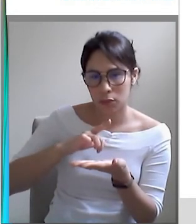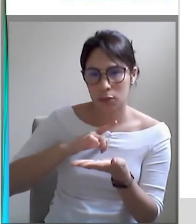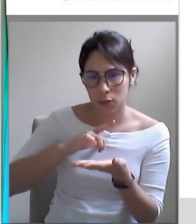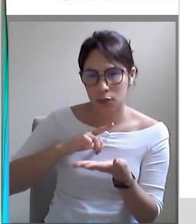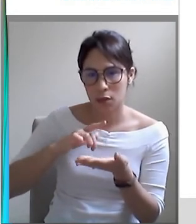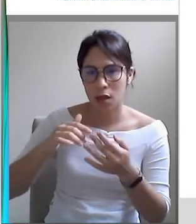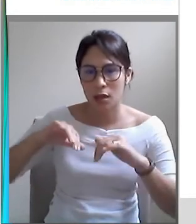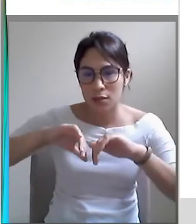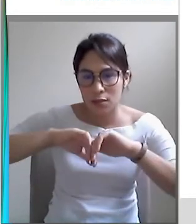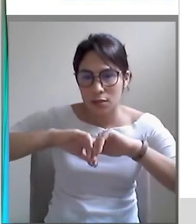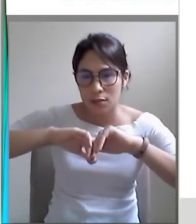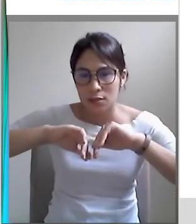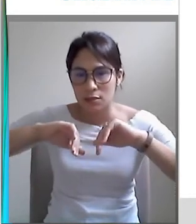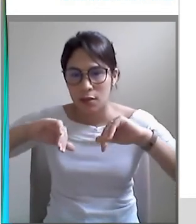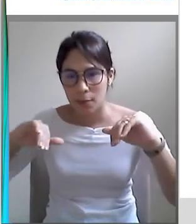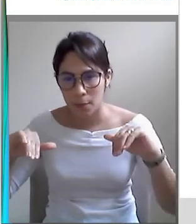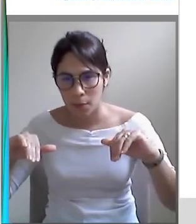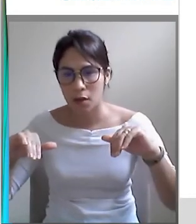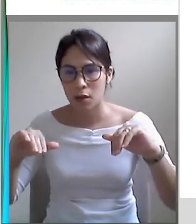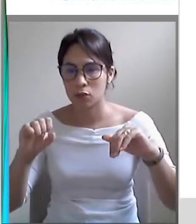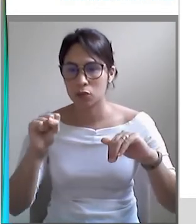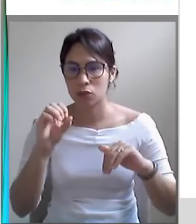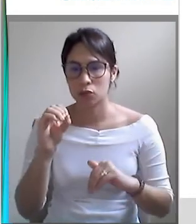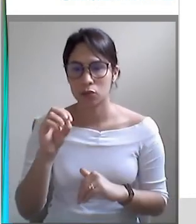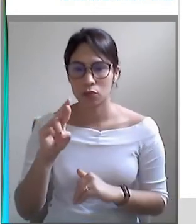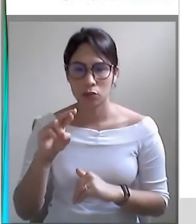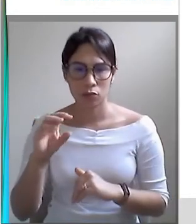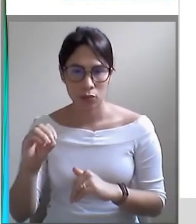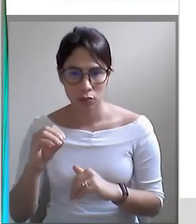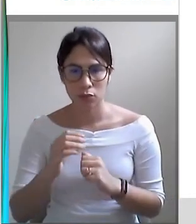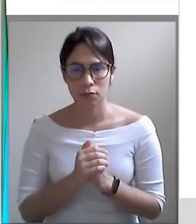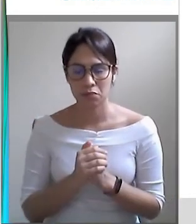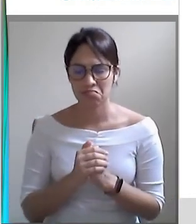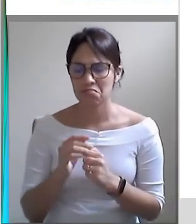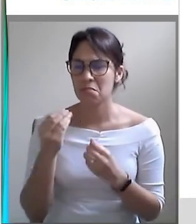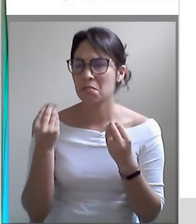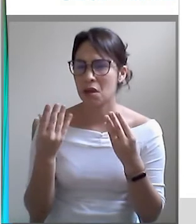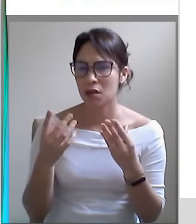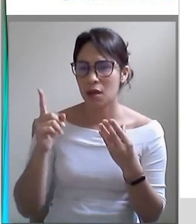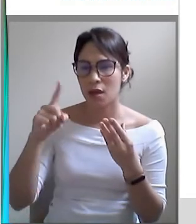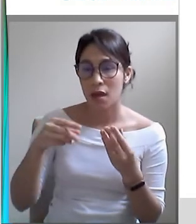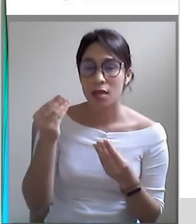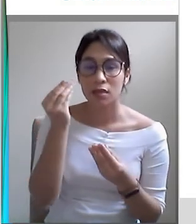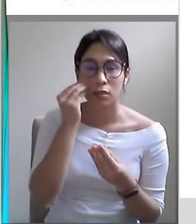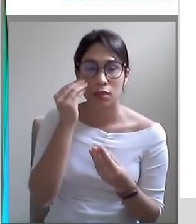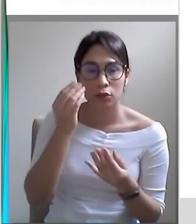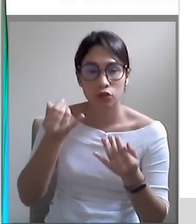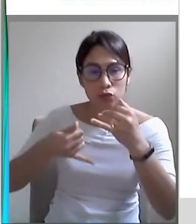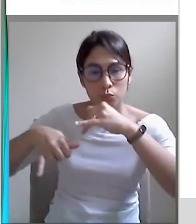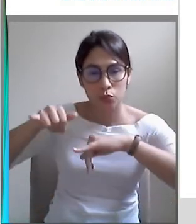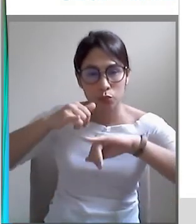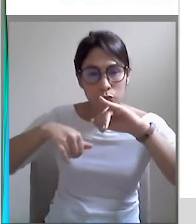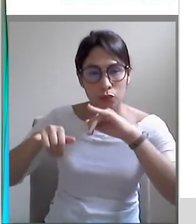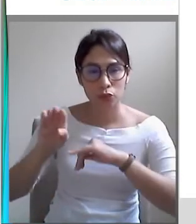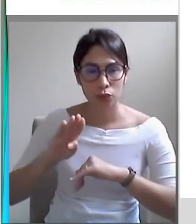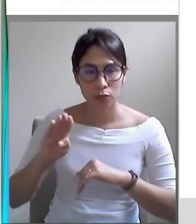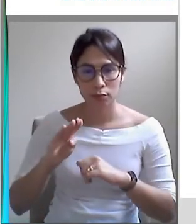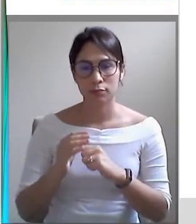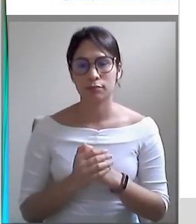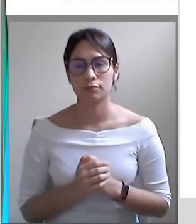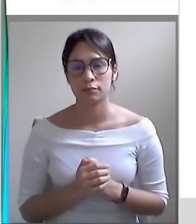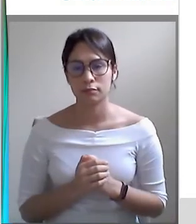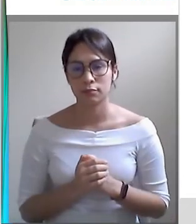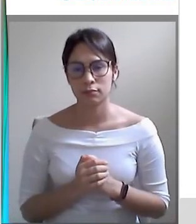engloba todas as estruturas sólidas, separando-o do soro. Este soro geralmente é destinado